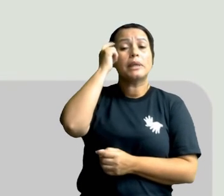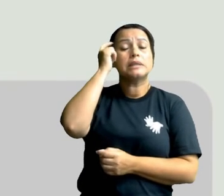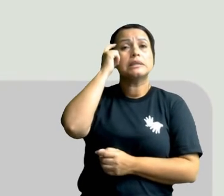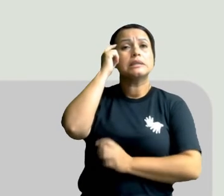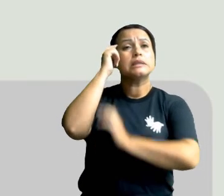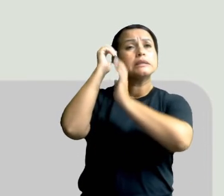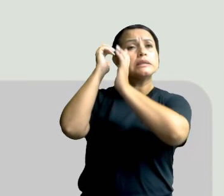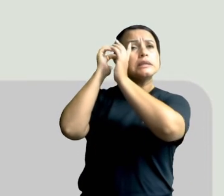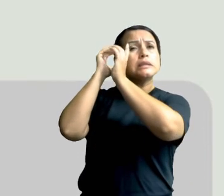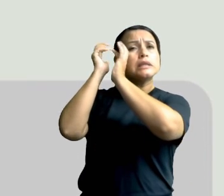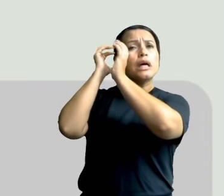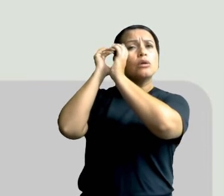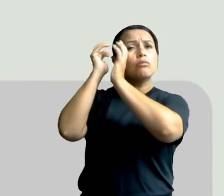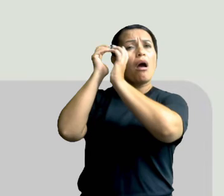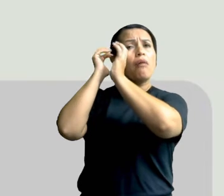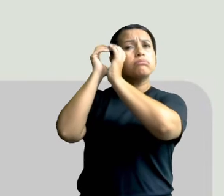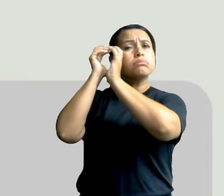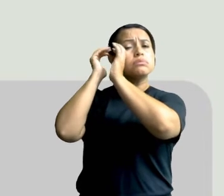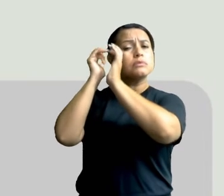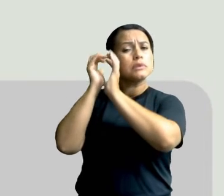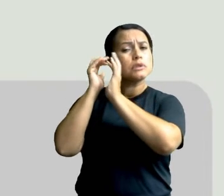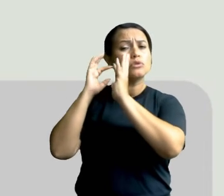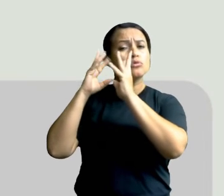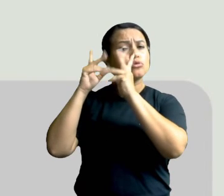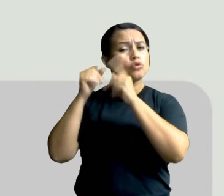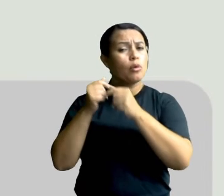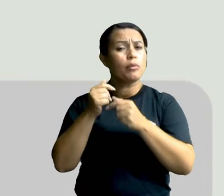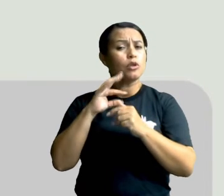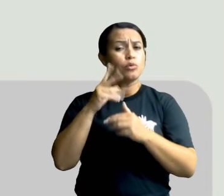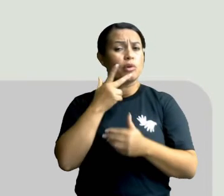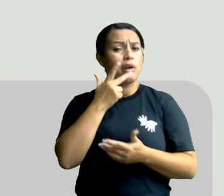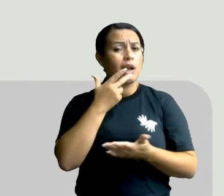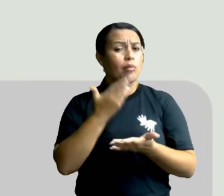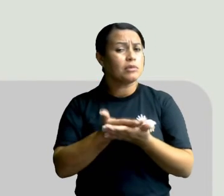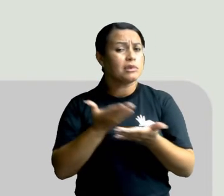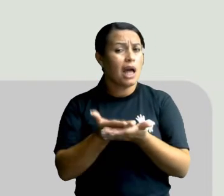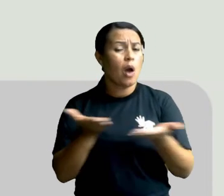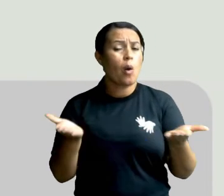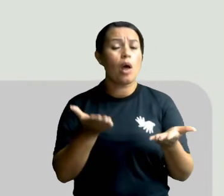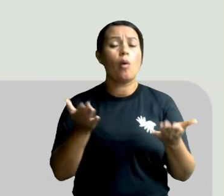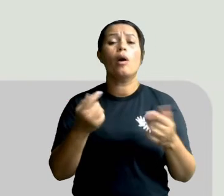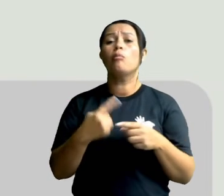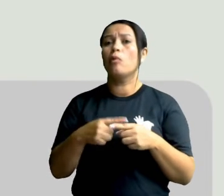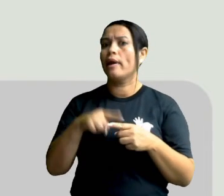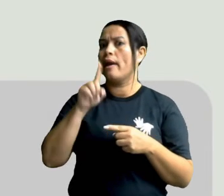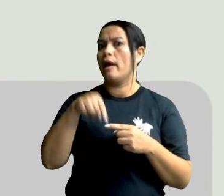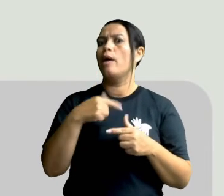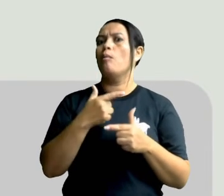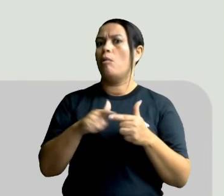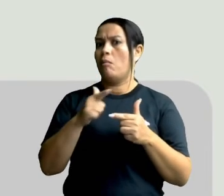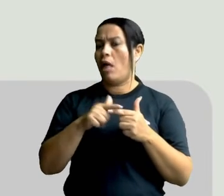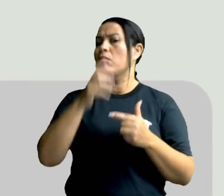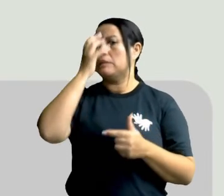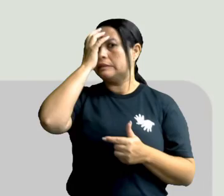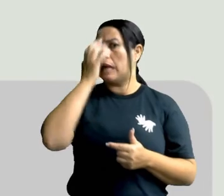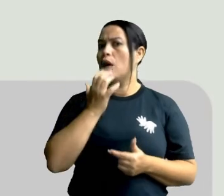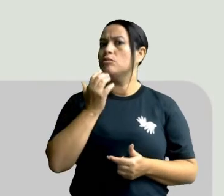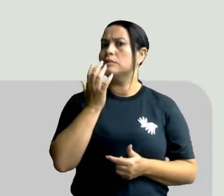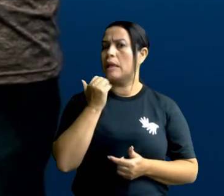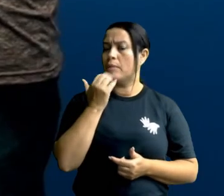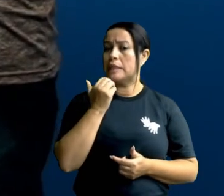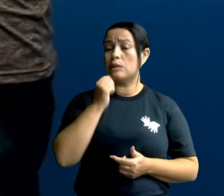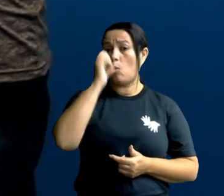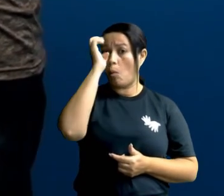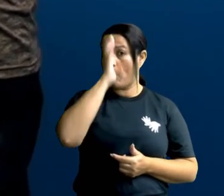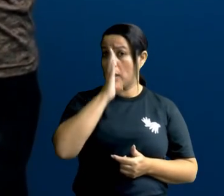para refletir, né, a respeito de tudo que a gente falou sobre nessa aula, né? Porque esse é um problema muito sério de